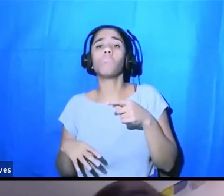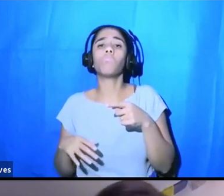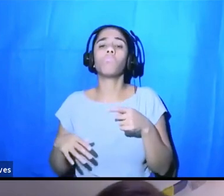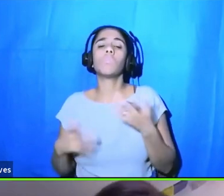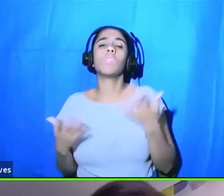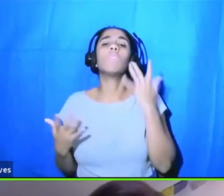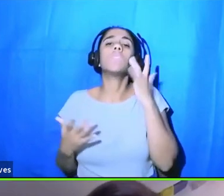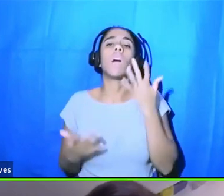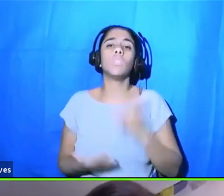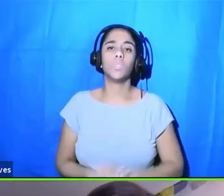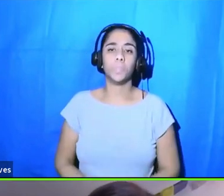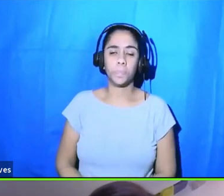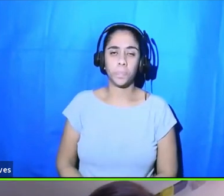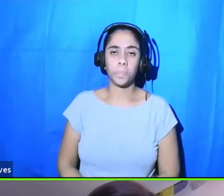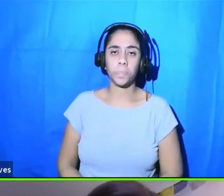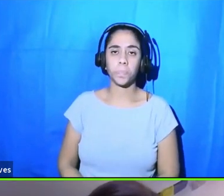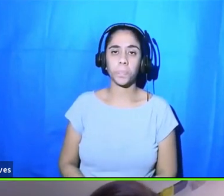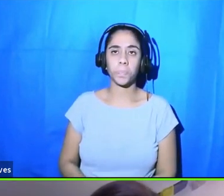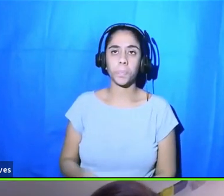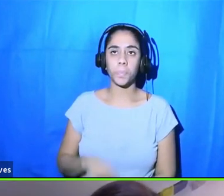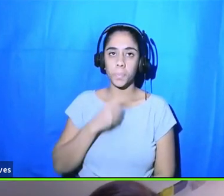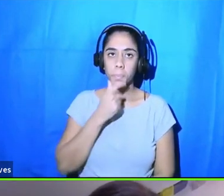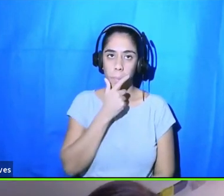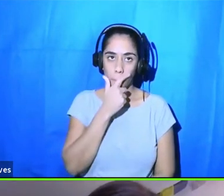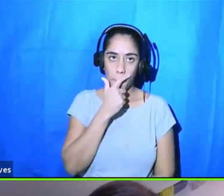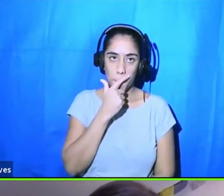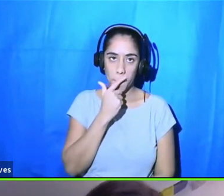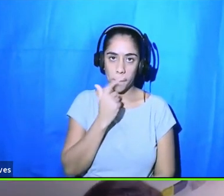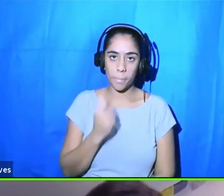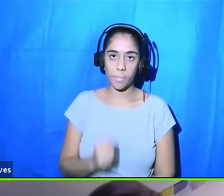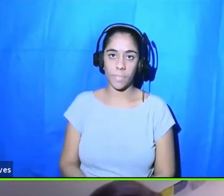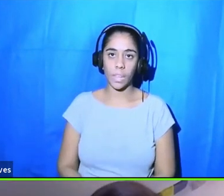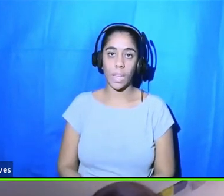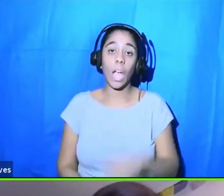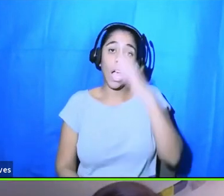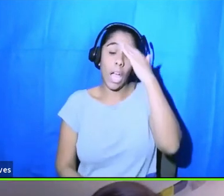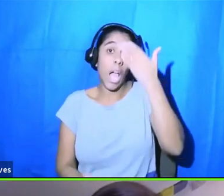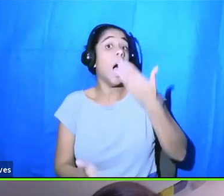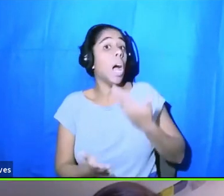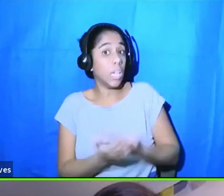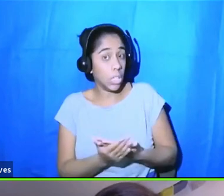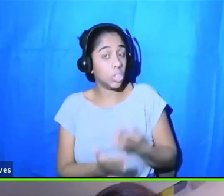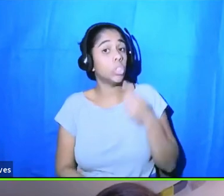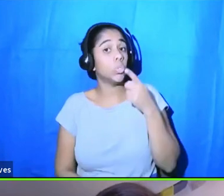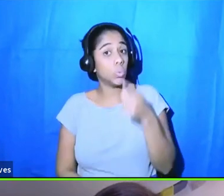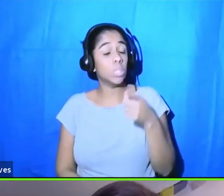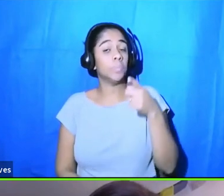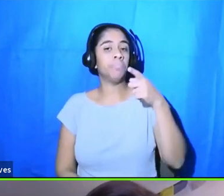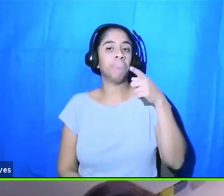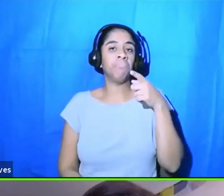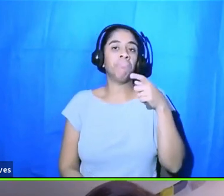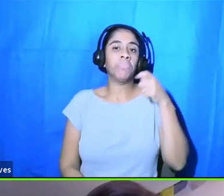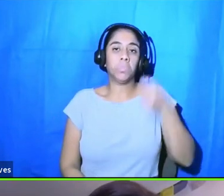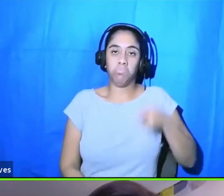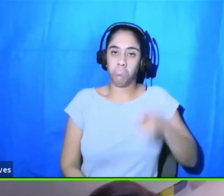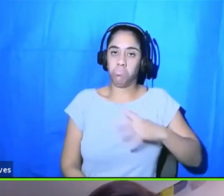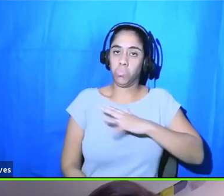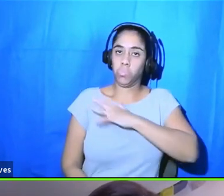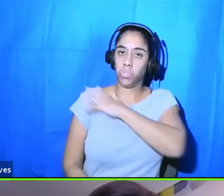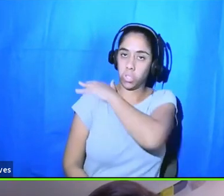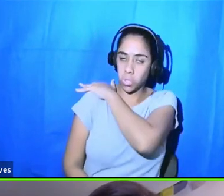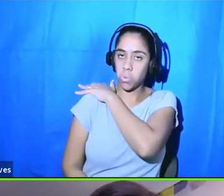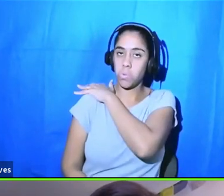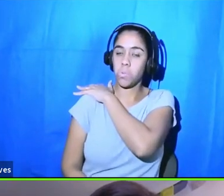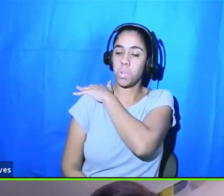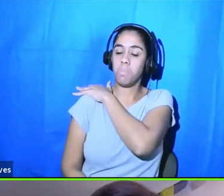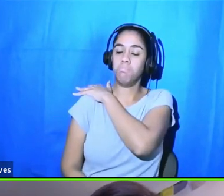de eu eu acho que a ditadura e as violações gravíssimas de direitos humanos de a dictadura são uma herida aberta